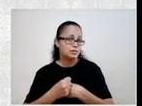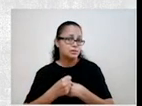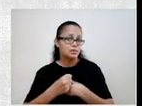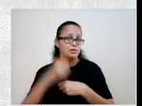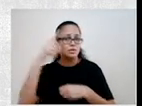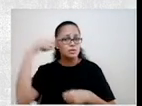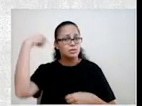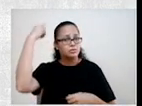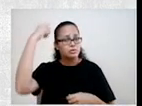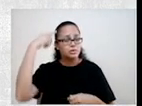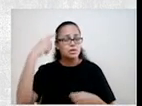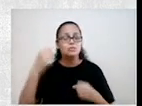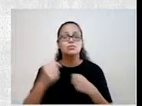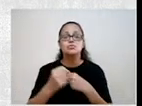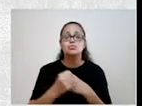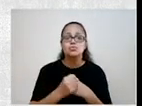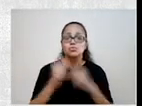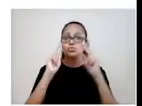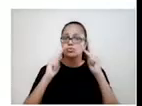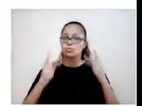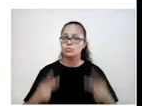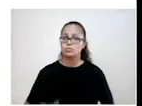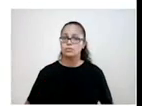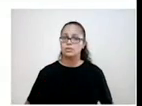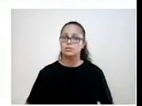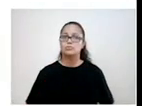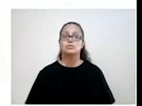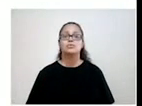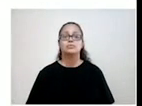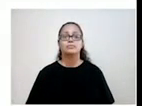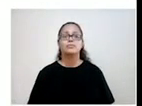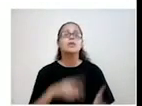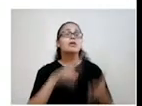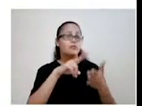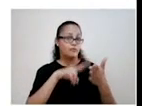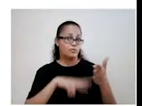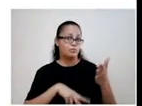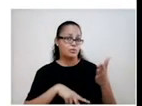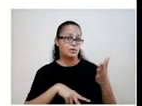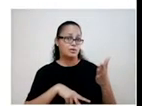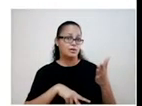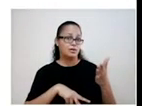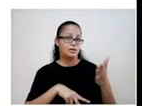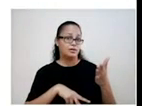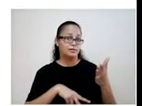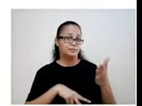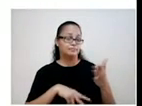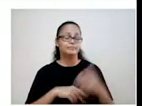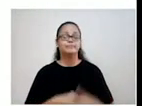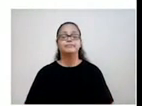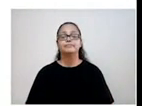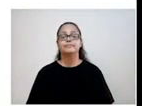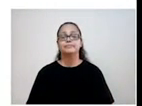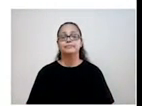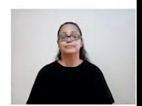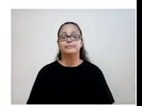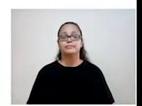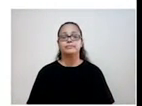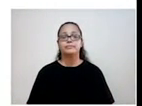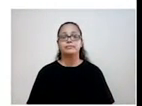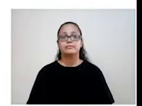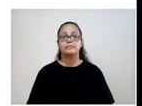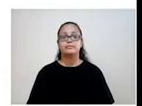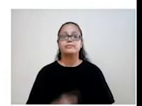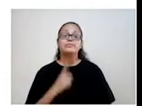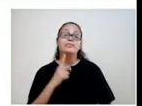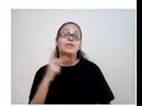divindade e os humanos. Leiam comigo este trecho sobre Leonardo da Vinci. Sua